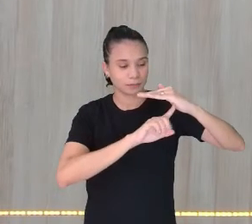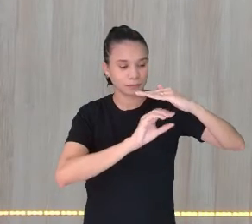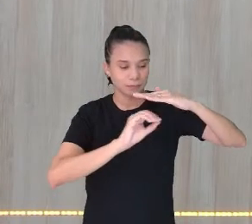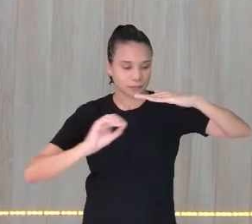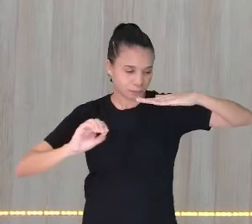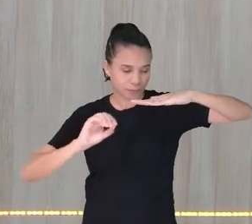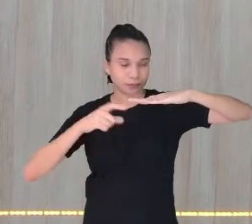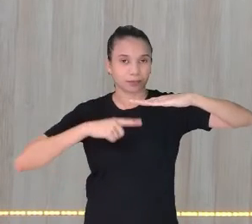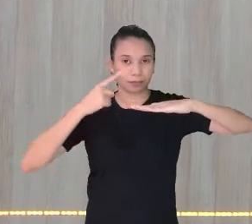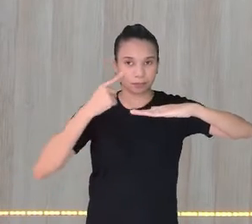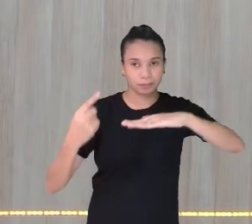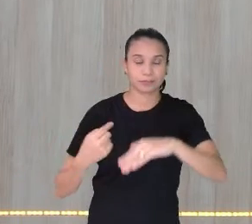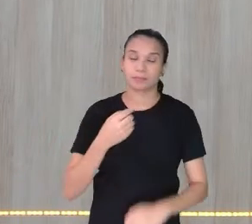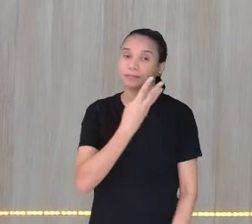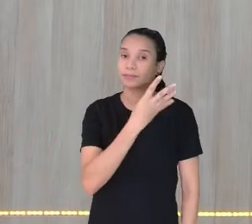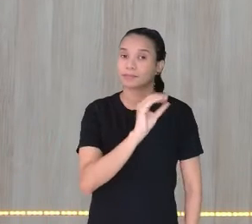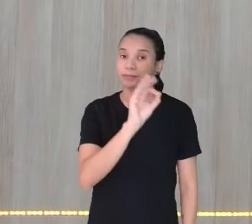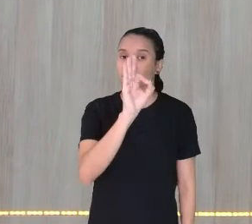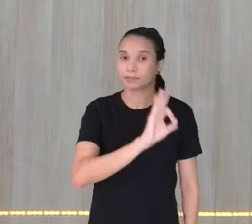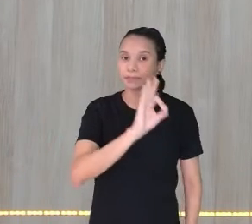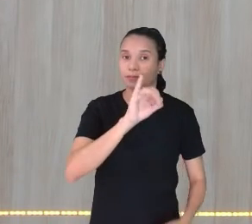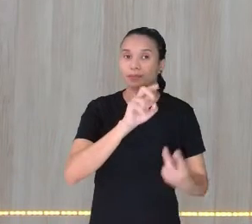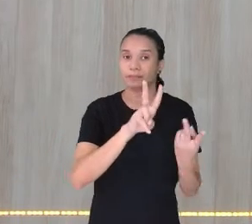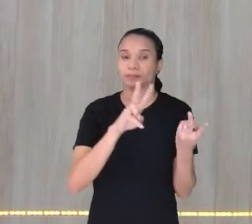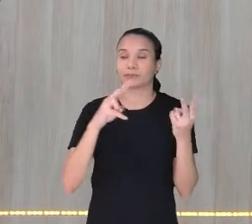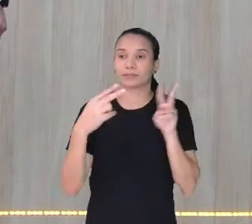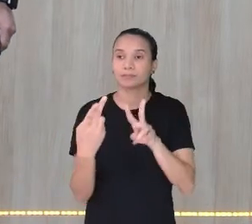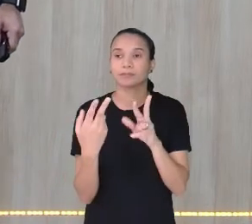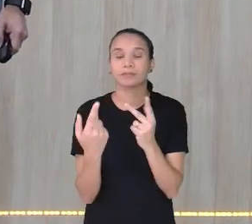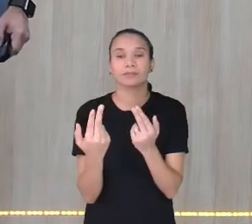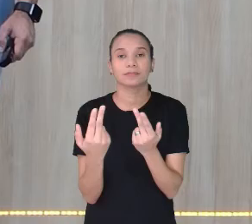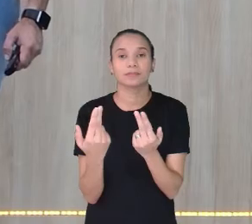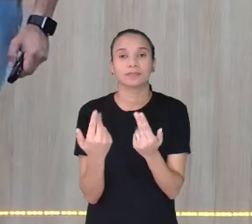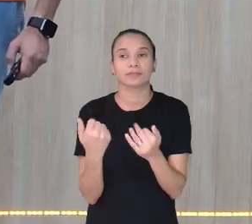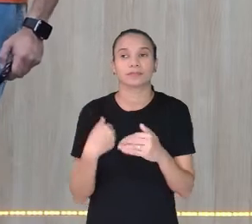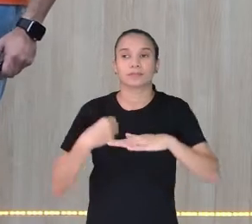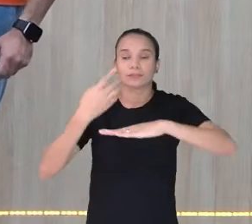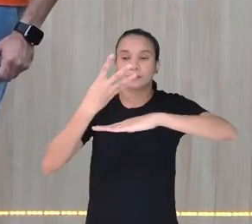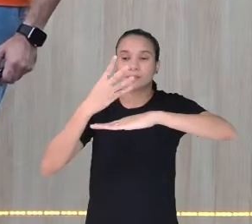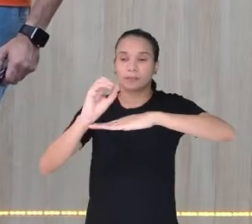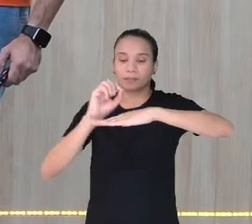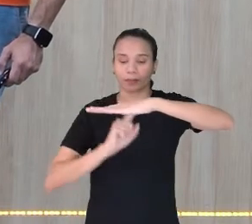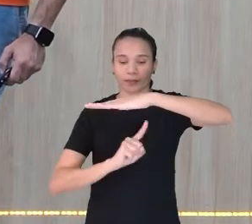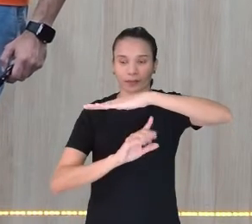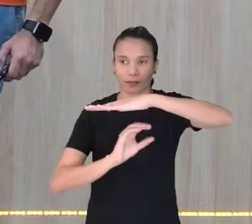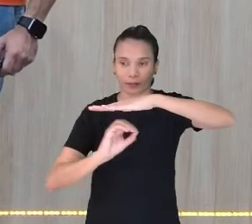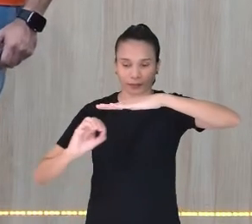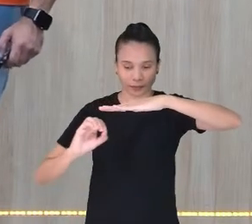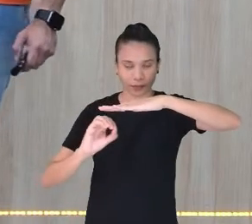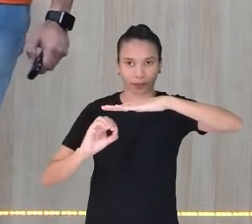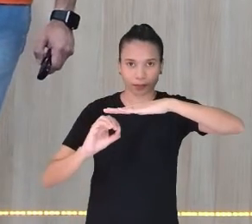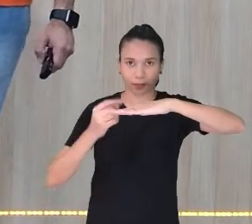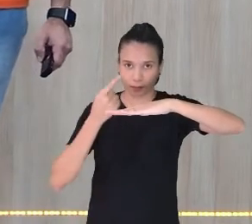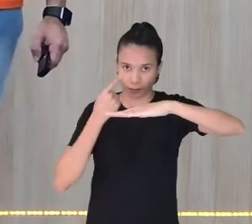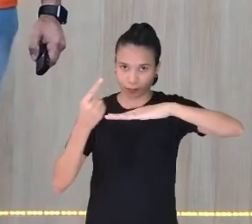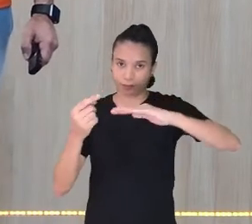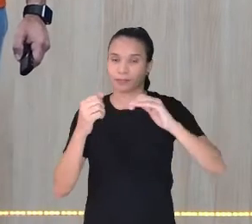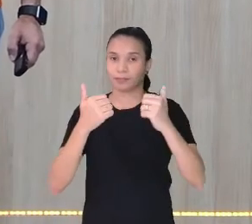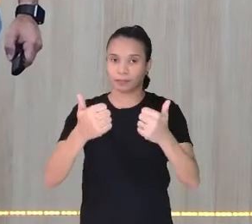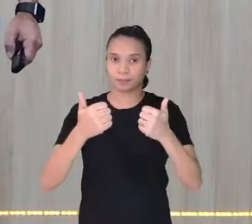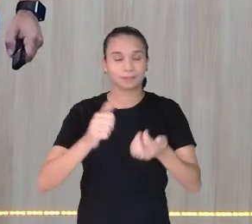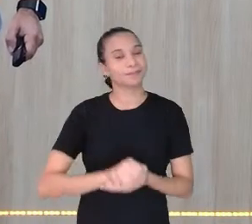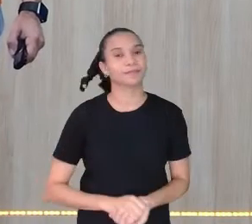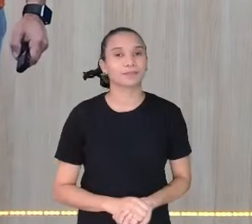Então, eu tenho aqui ó, 40%. 40% é a mesma coisa que 40 dividido por 100.